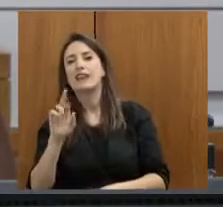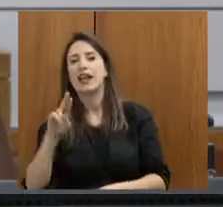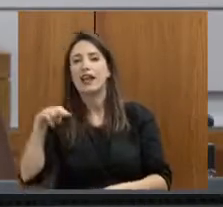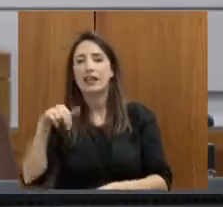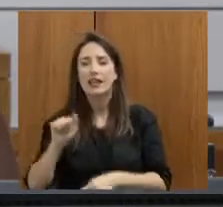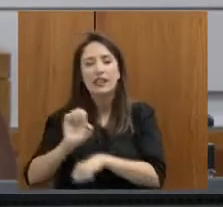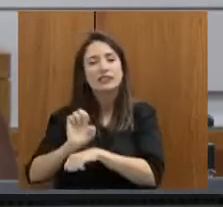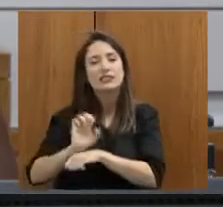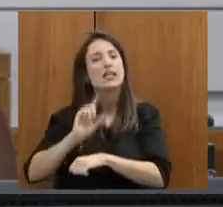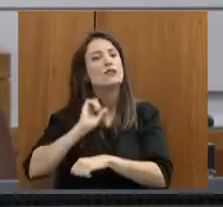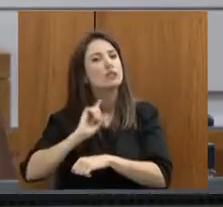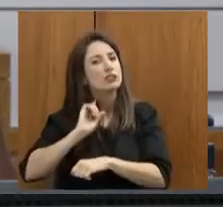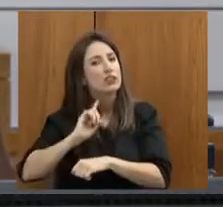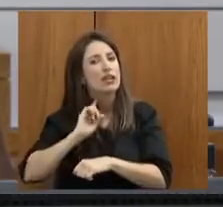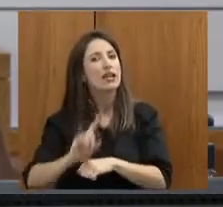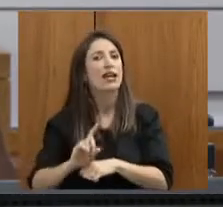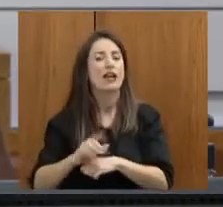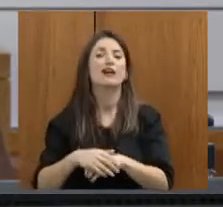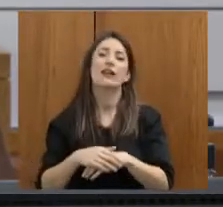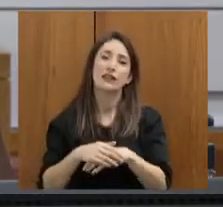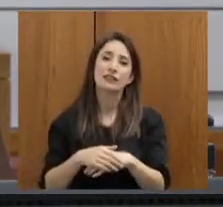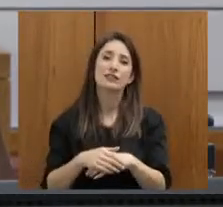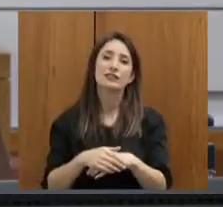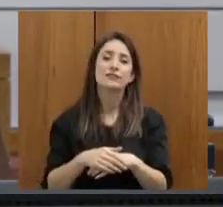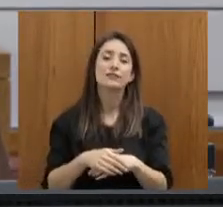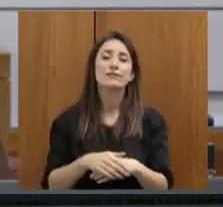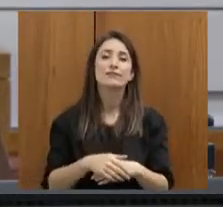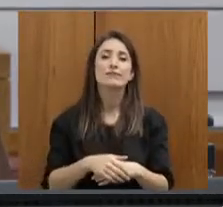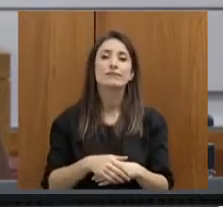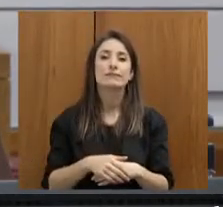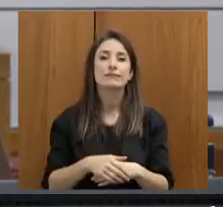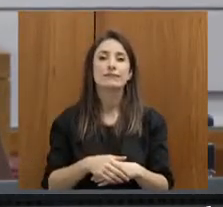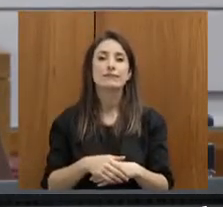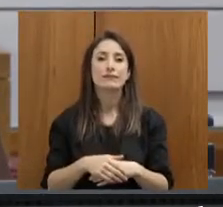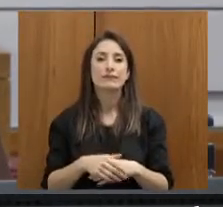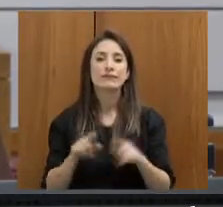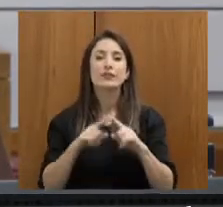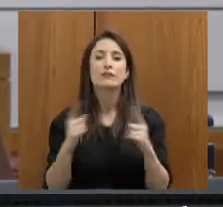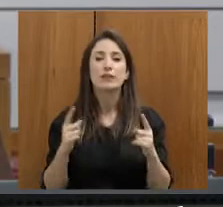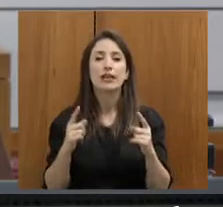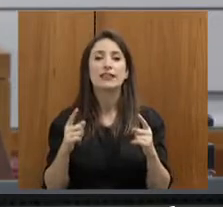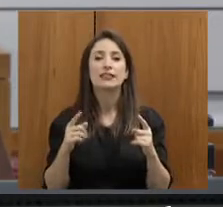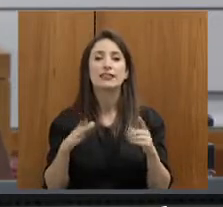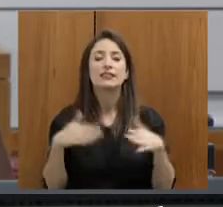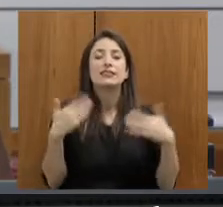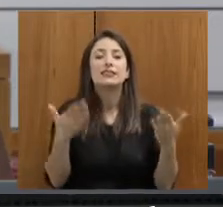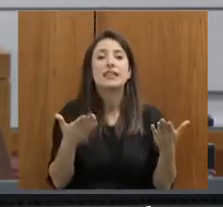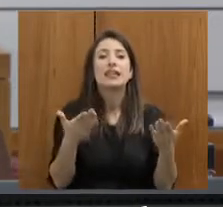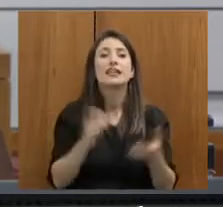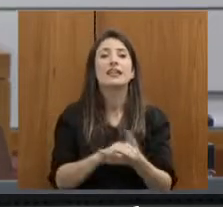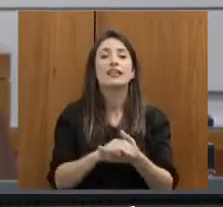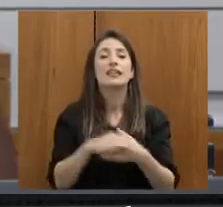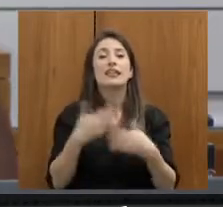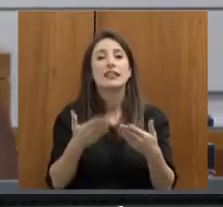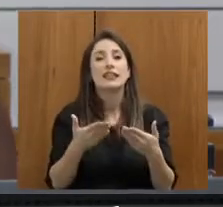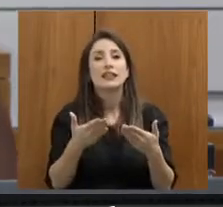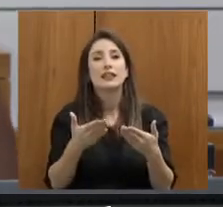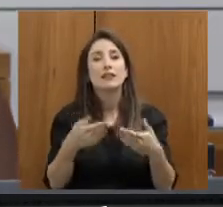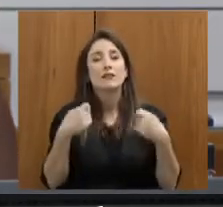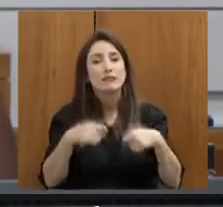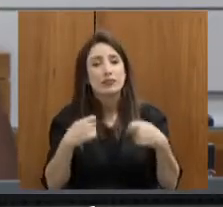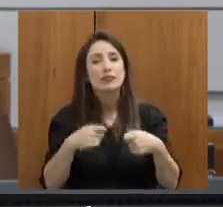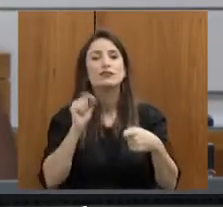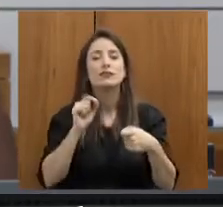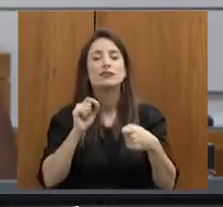um tempo já vi esse nunca Piaget na área de segurança alimentar Cadê o recorte aí do povo a tradição tá tantos externas quantas tão